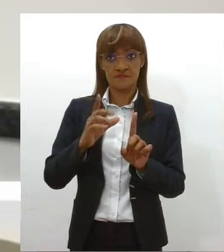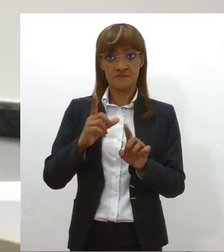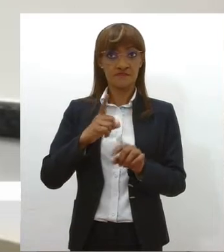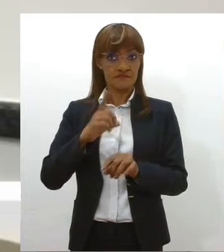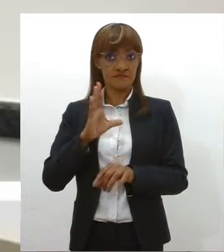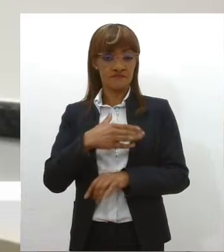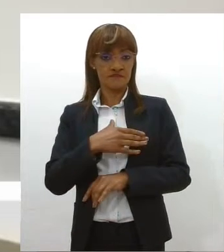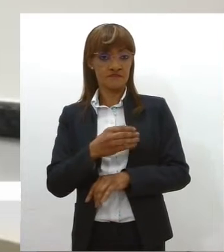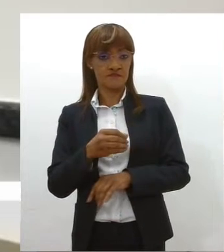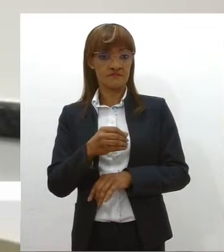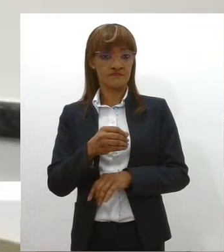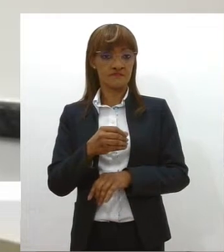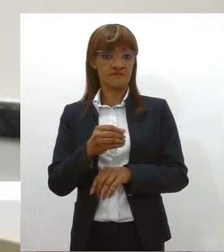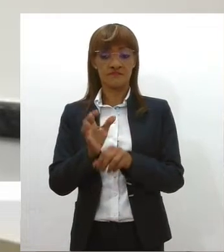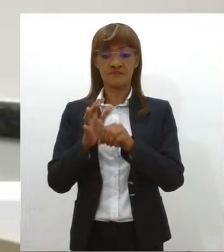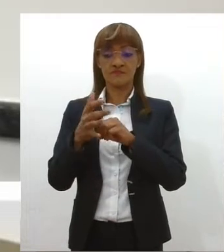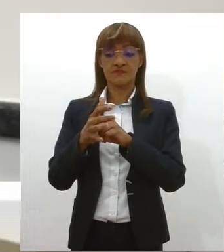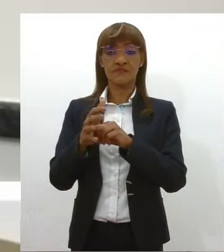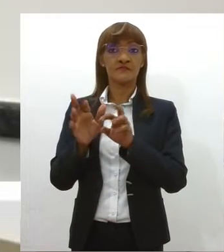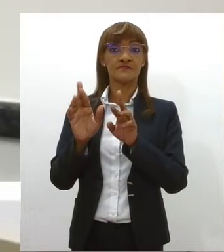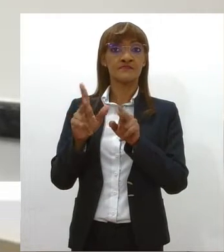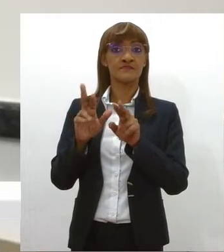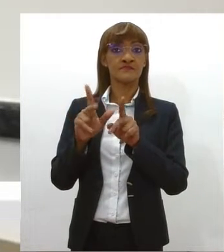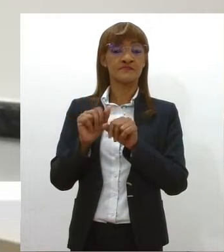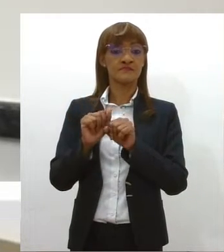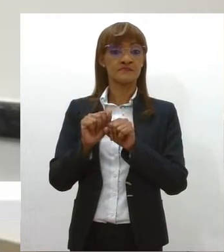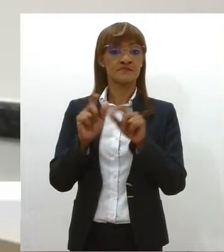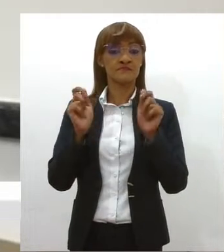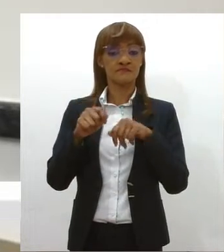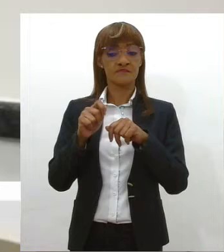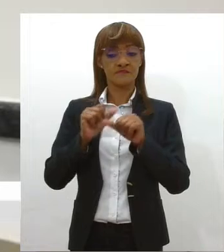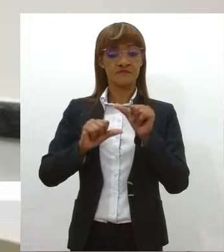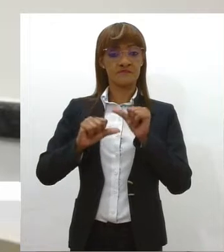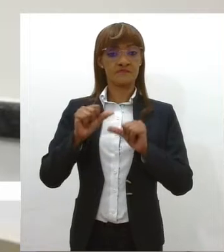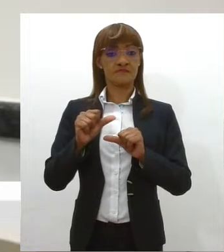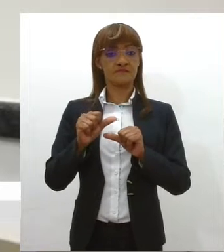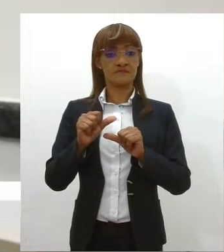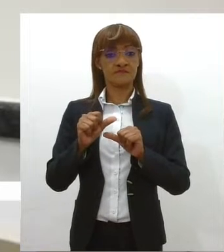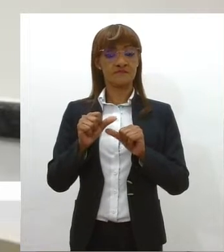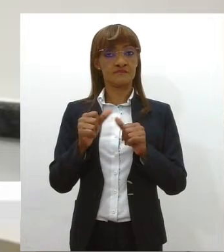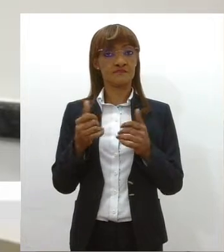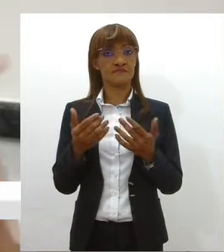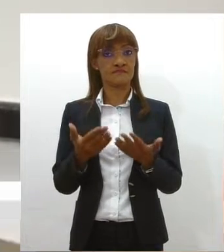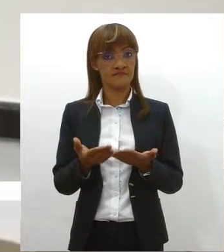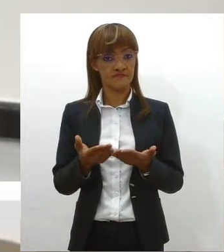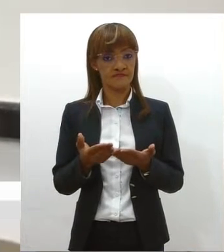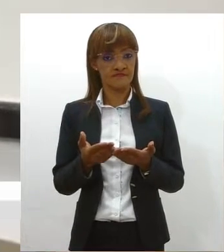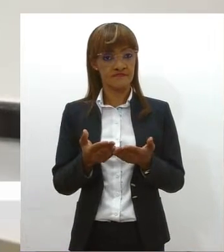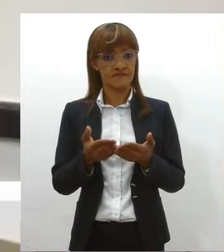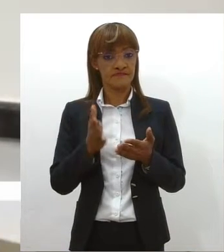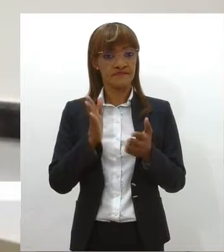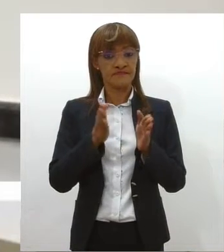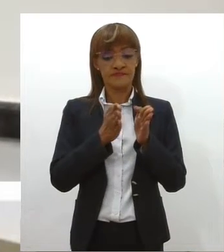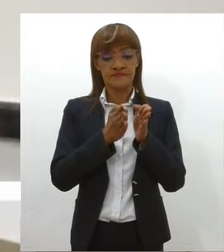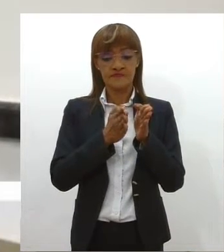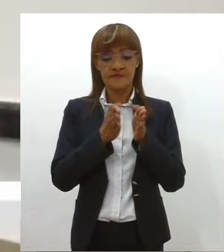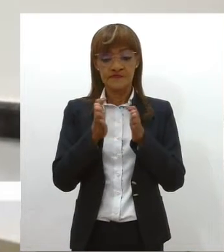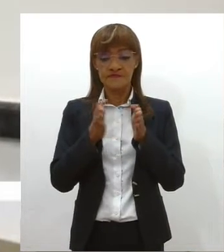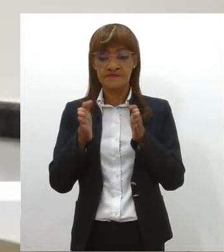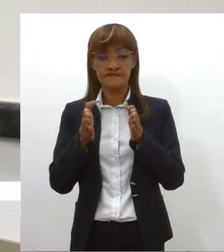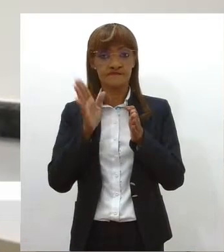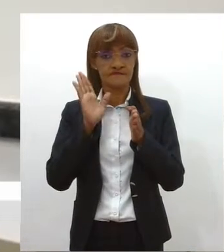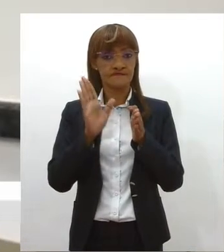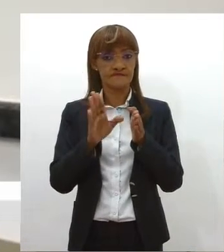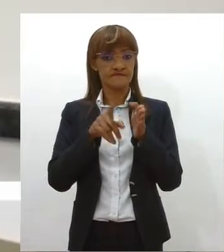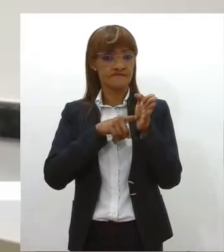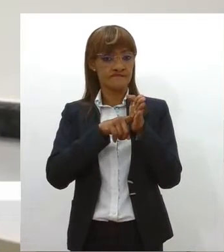inflamatório, pode haver, sim, uma alteração do ciclo menstrual. Então, foram feitos vários estudos. É claro que em